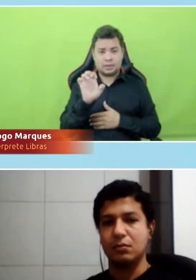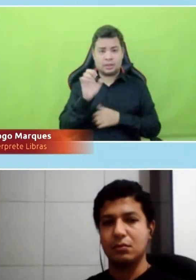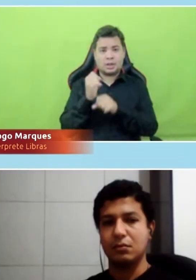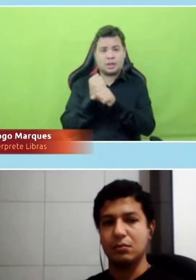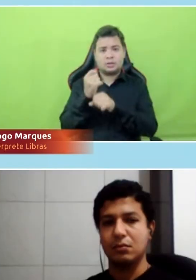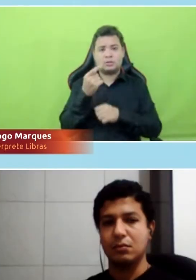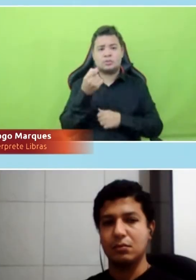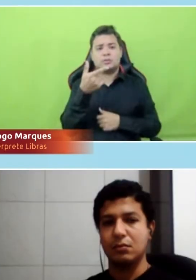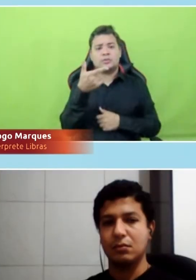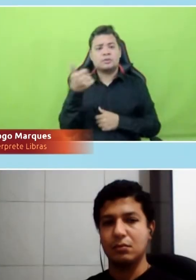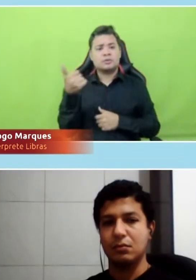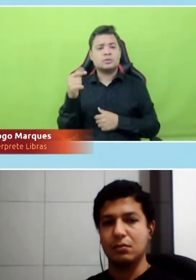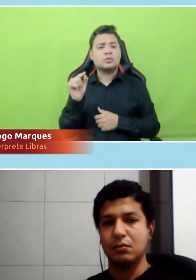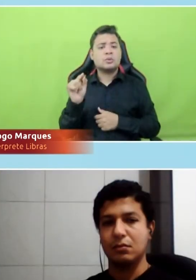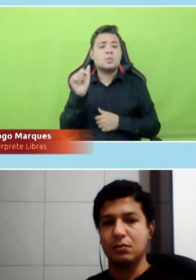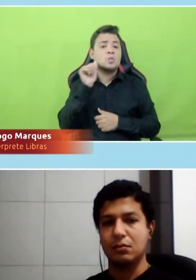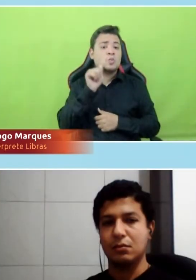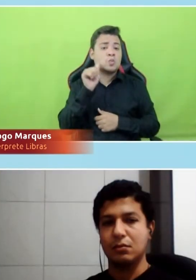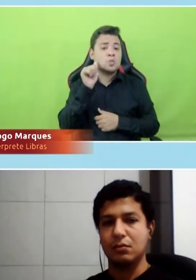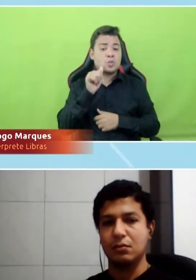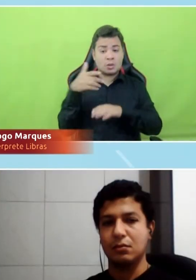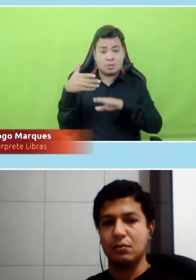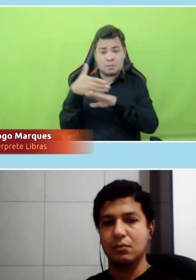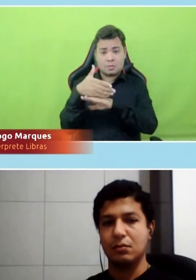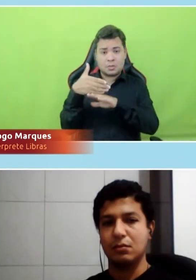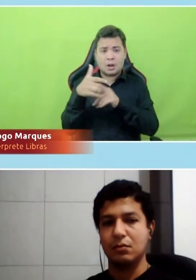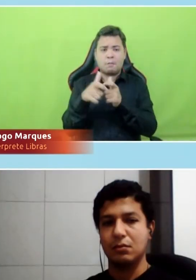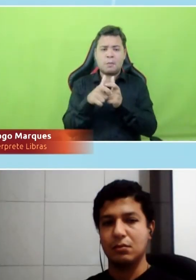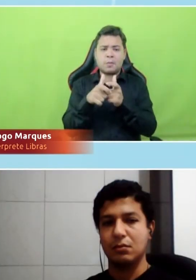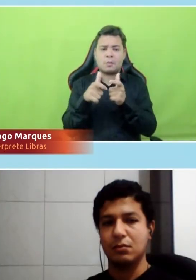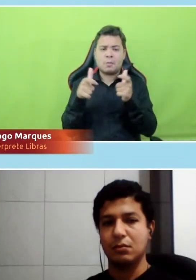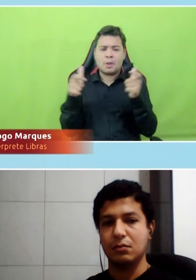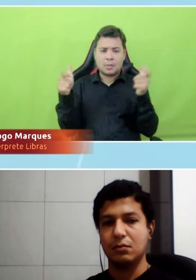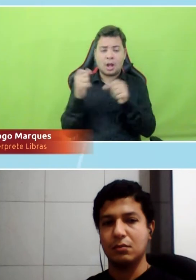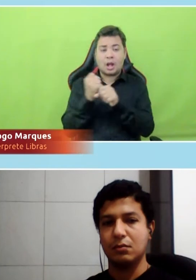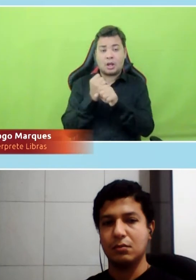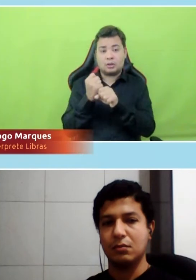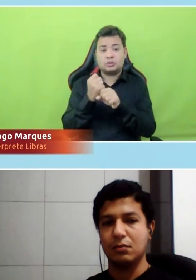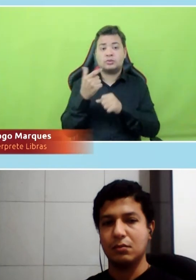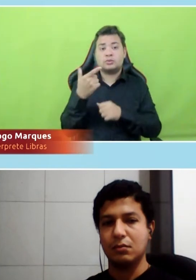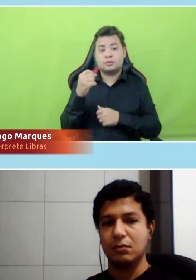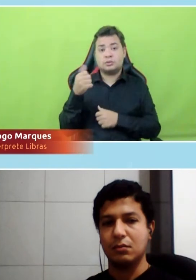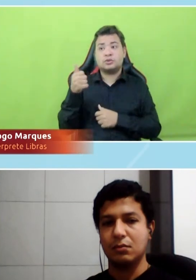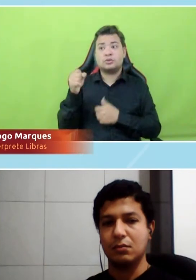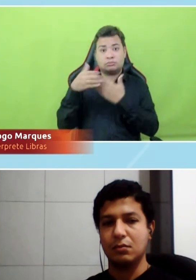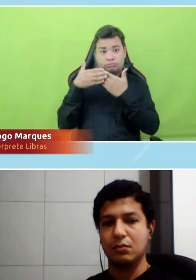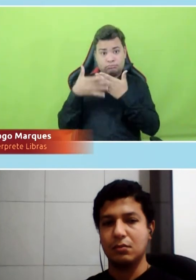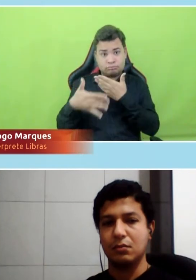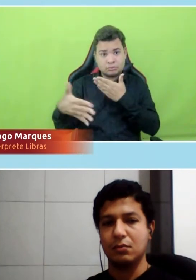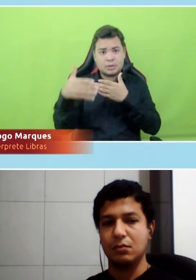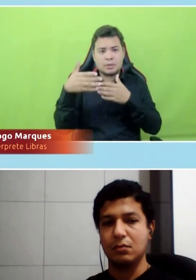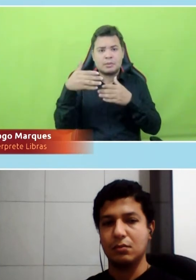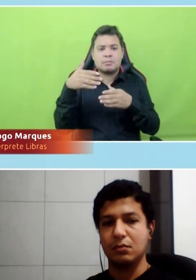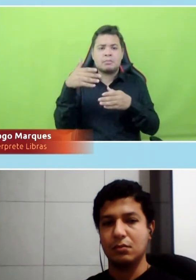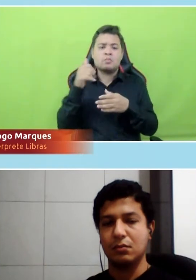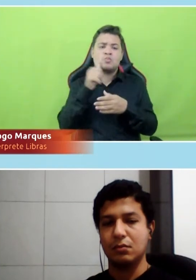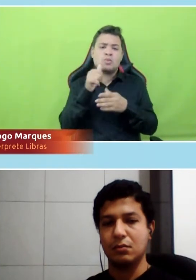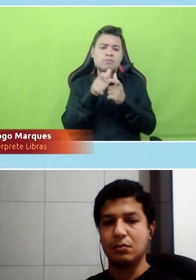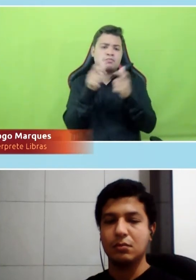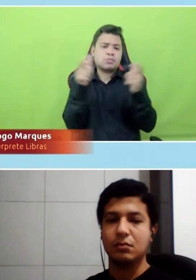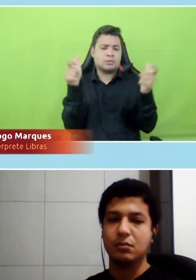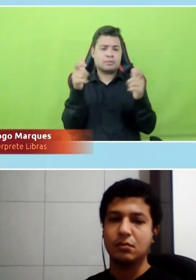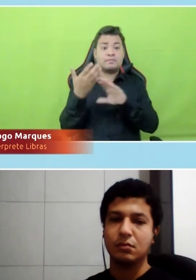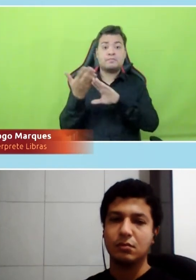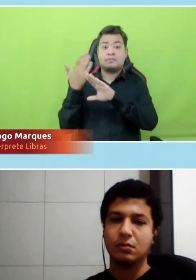participação feminina, no entanto, aumentou desde 2018, felizmente, Naquela eleição, as candidatas eram 31%